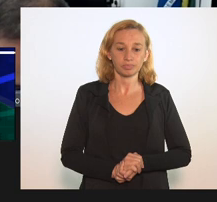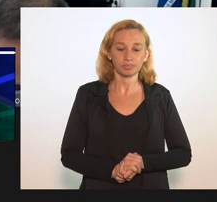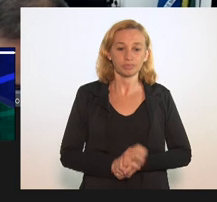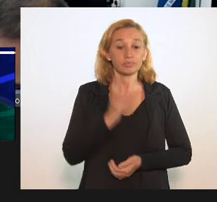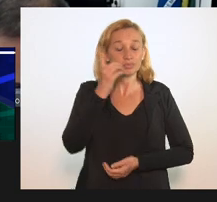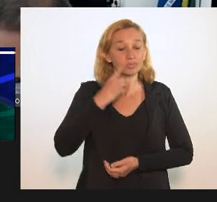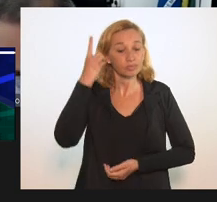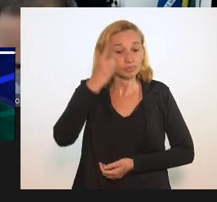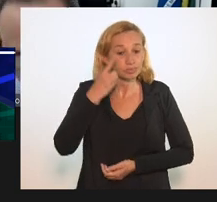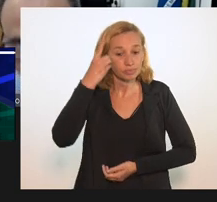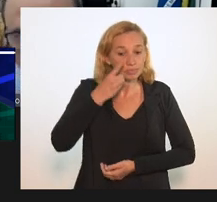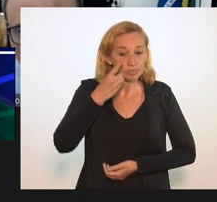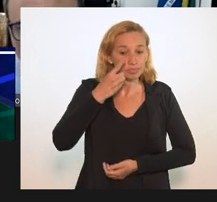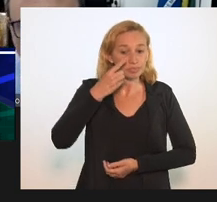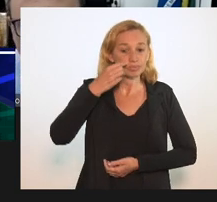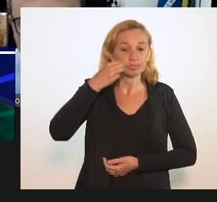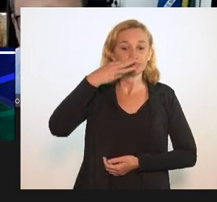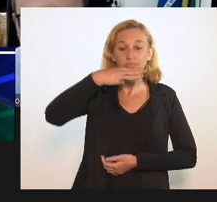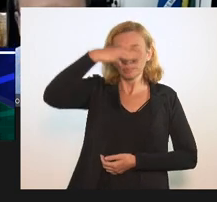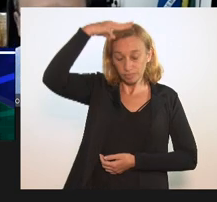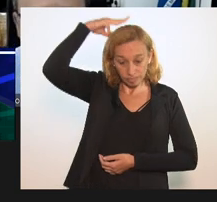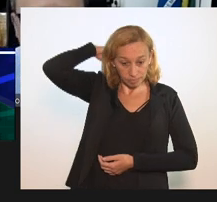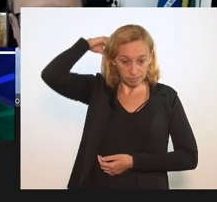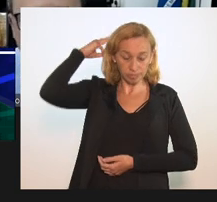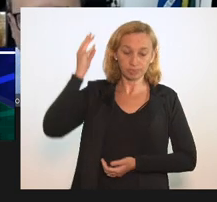Deputado Márcio Pacheco.